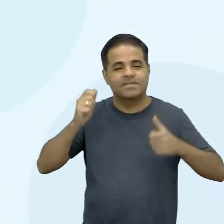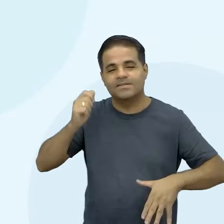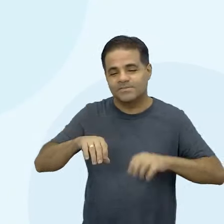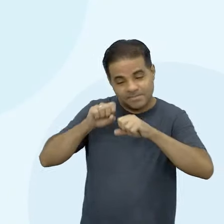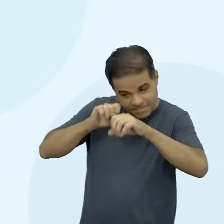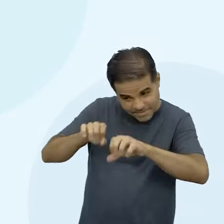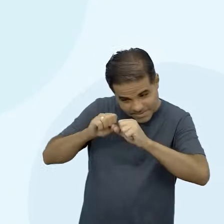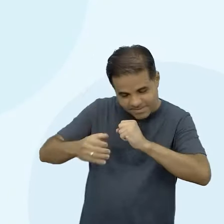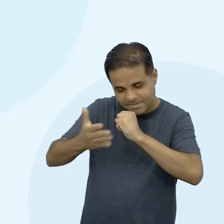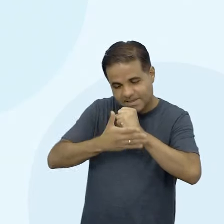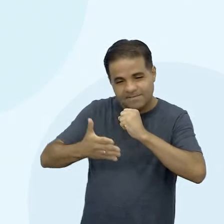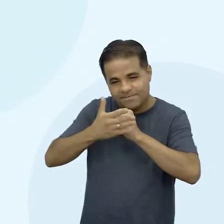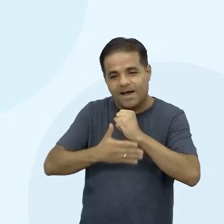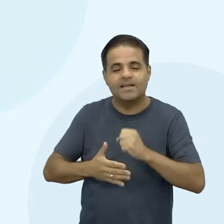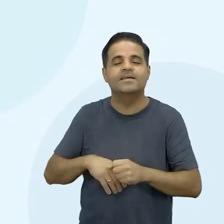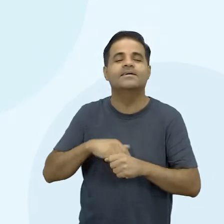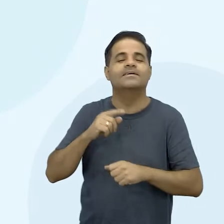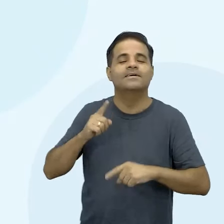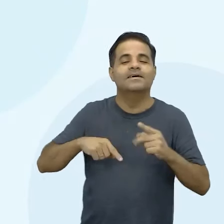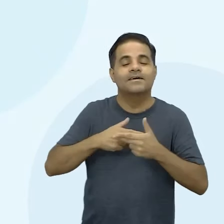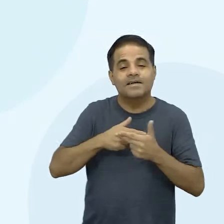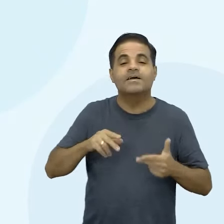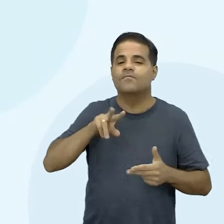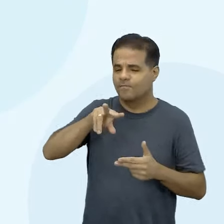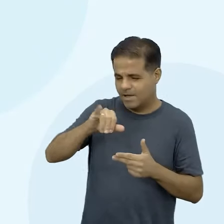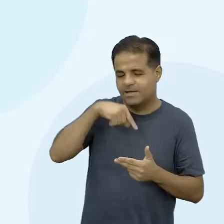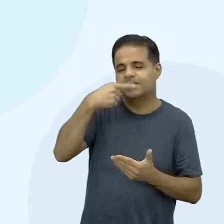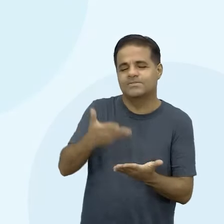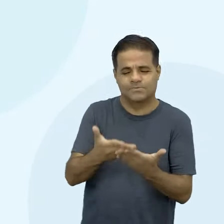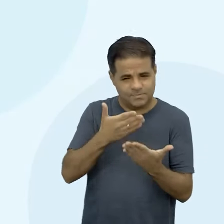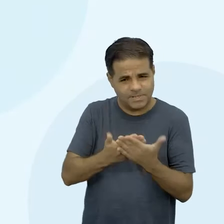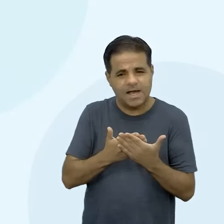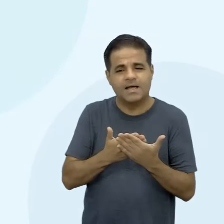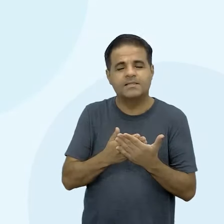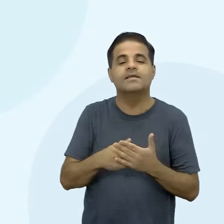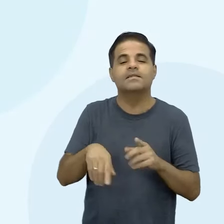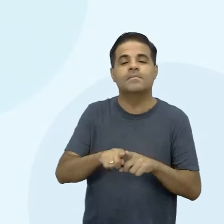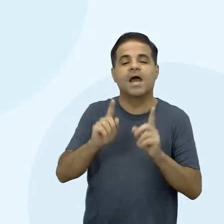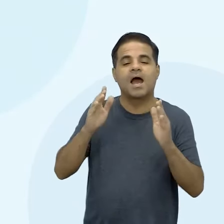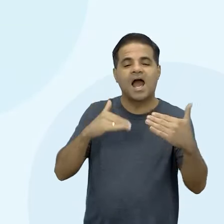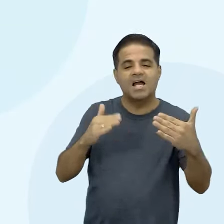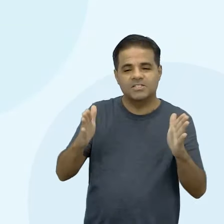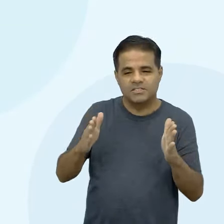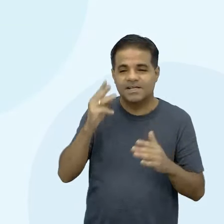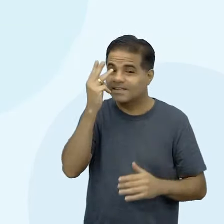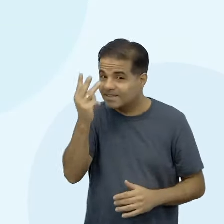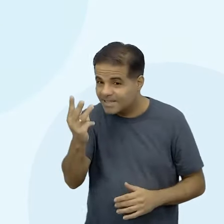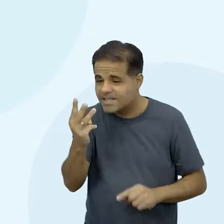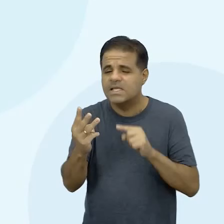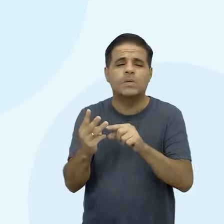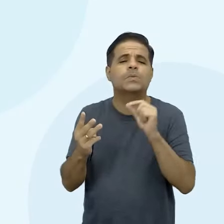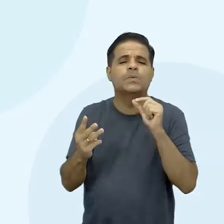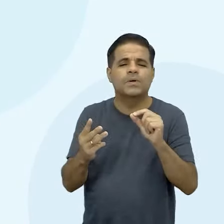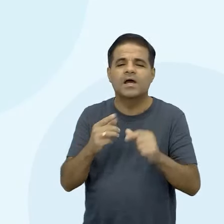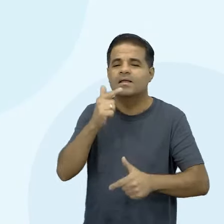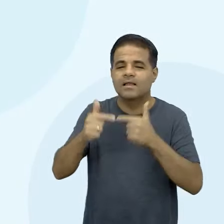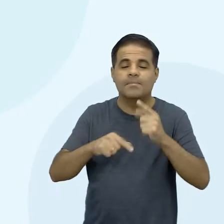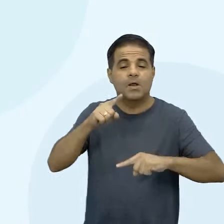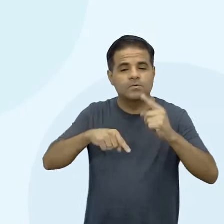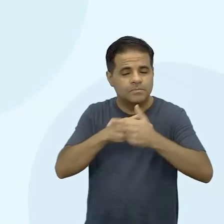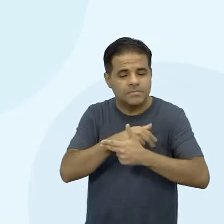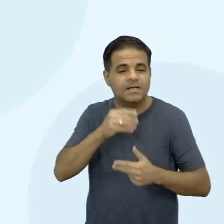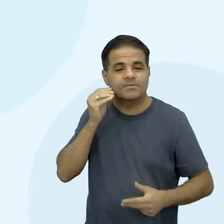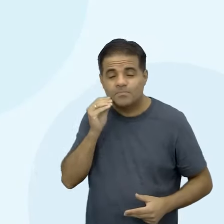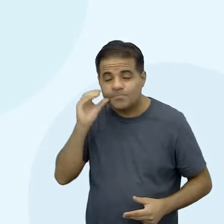básica do que vem a ser esse componente, o que vai ser estudado nele. Na caixinha 3, a ideia é trabalhar os objetos